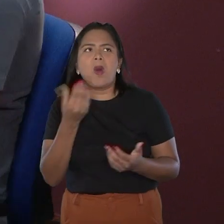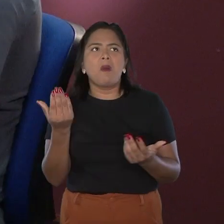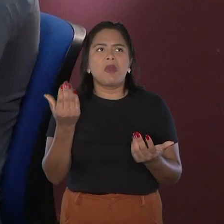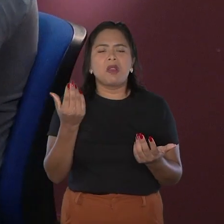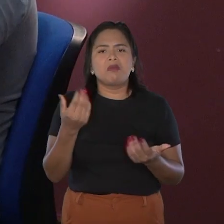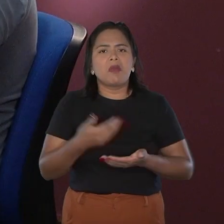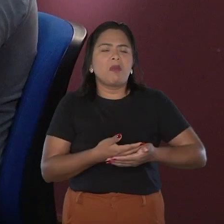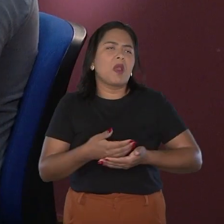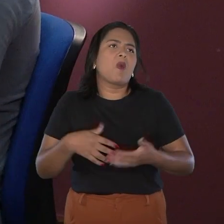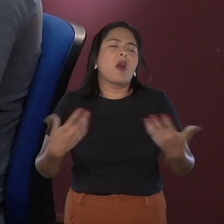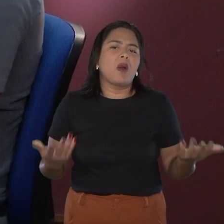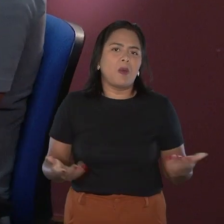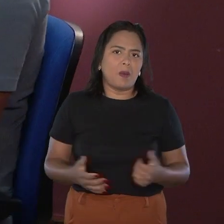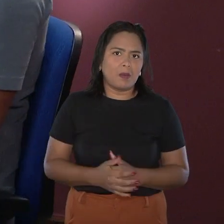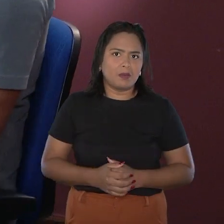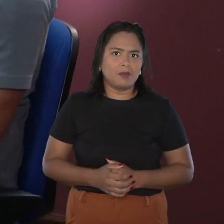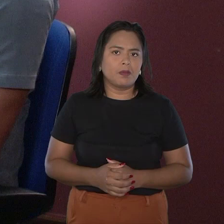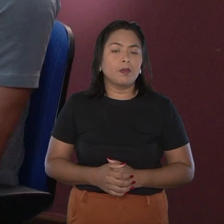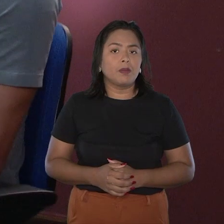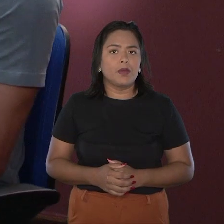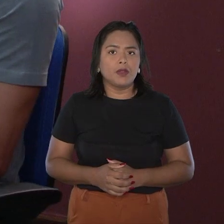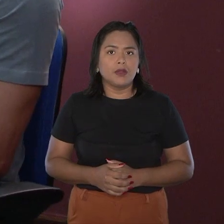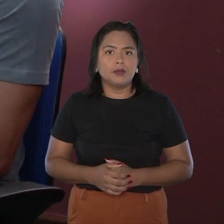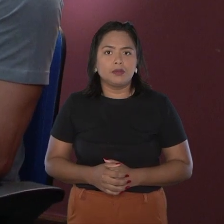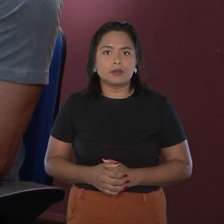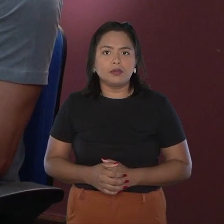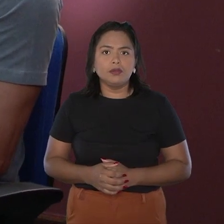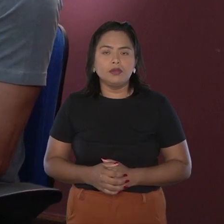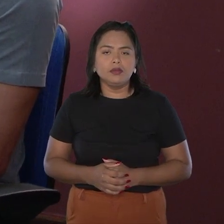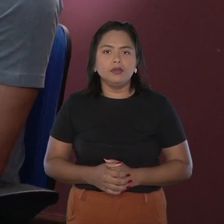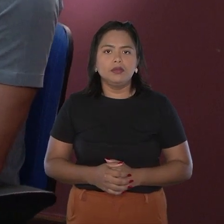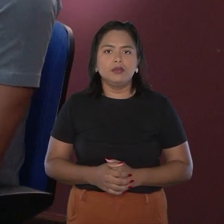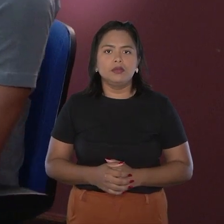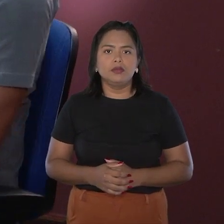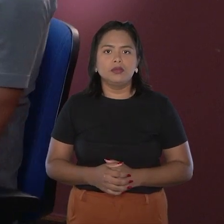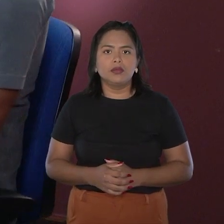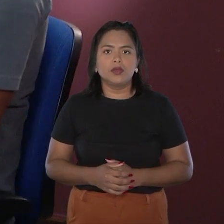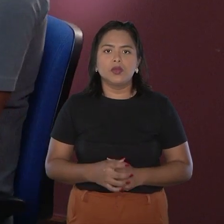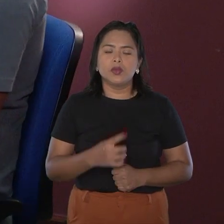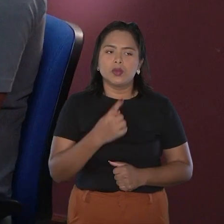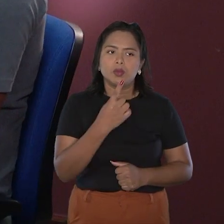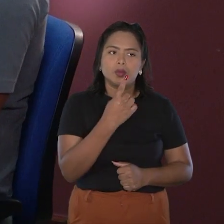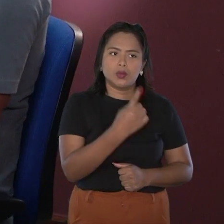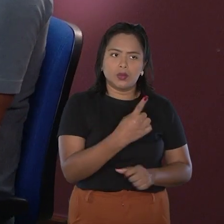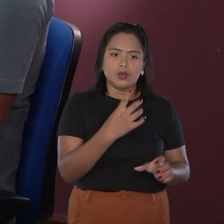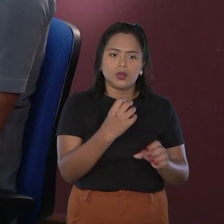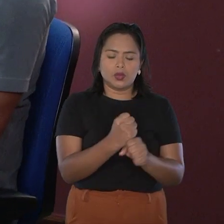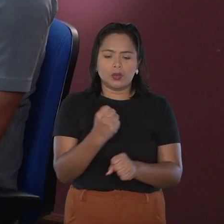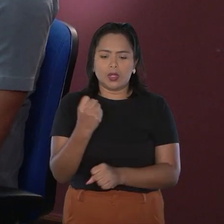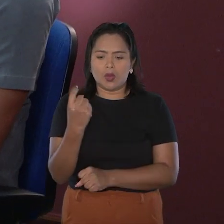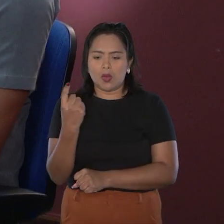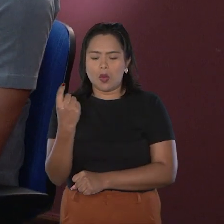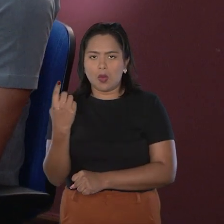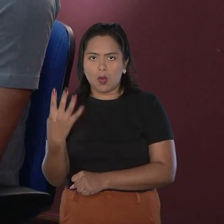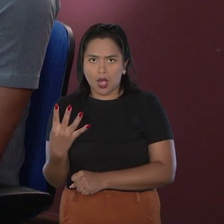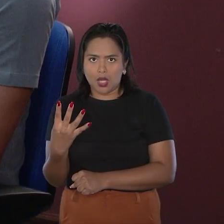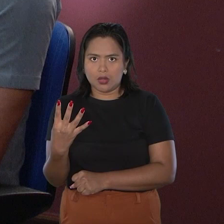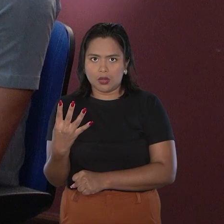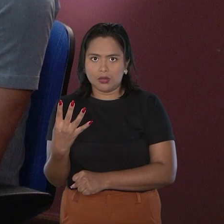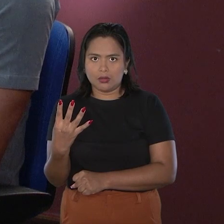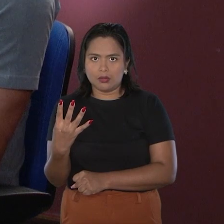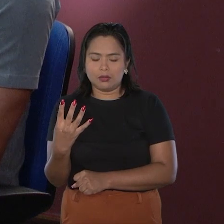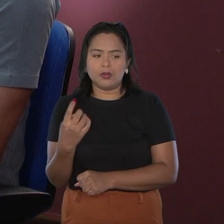a incidência é um a cada 4 Nascimentos uma é menina quatro